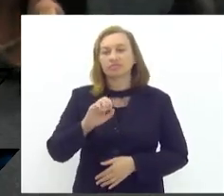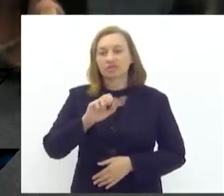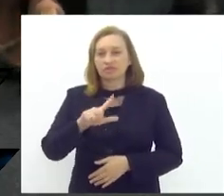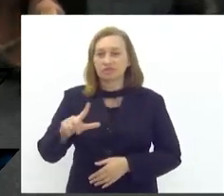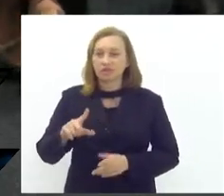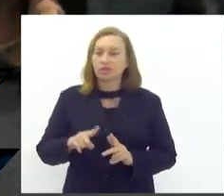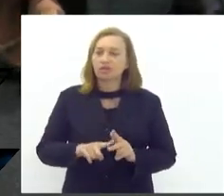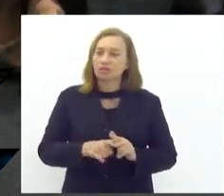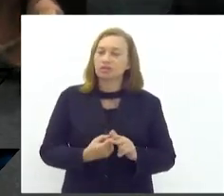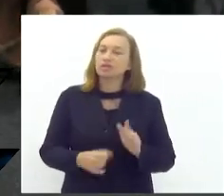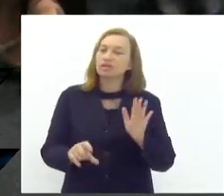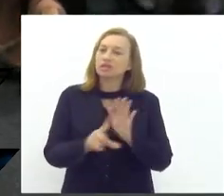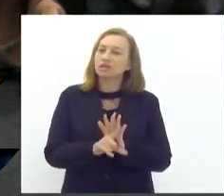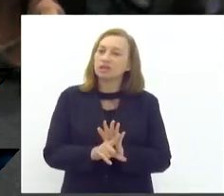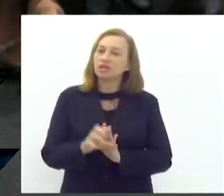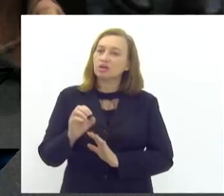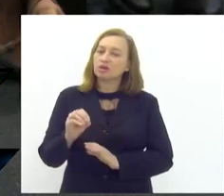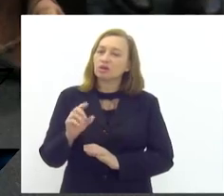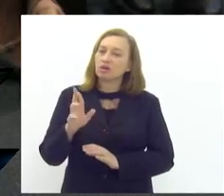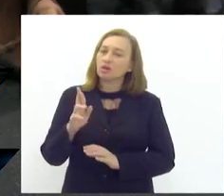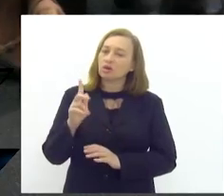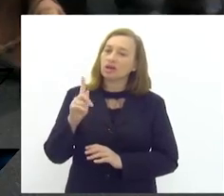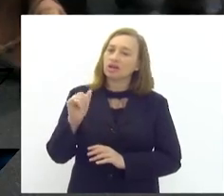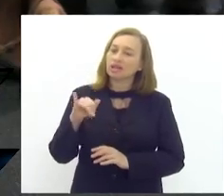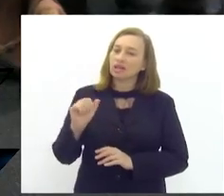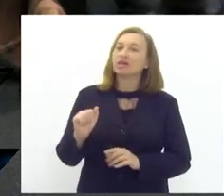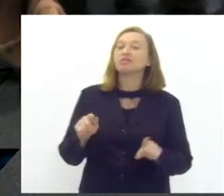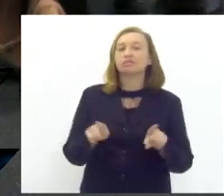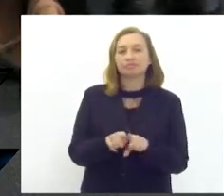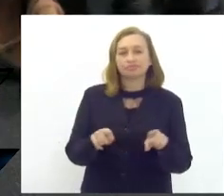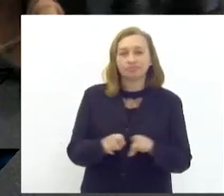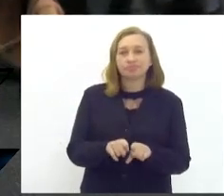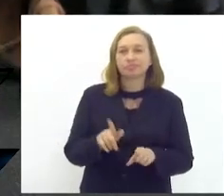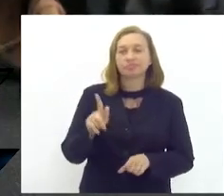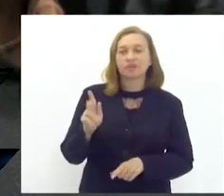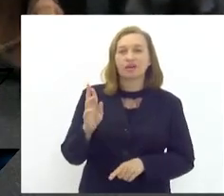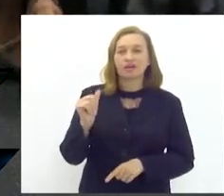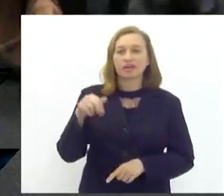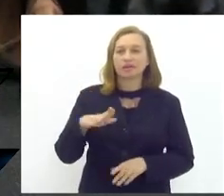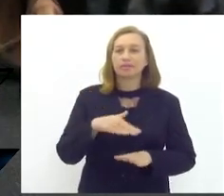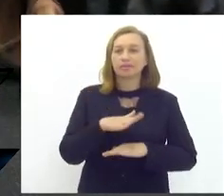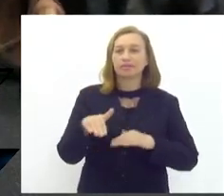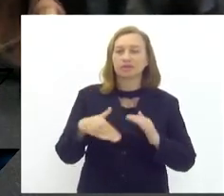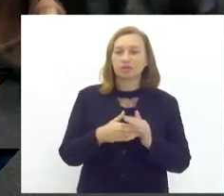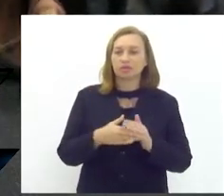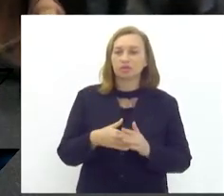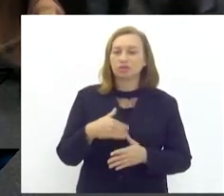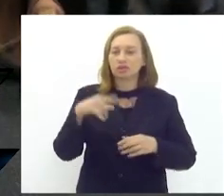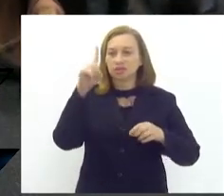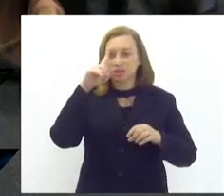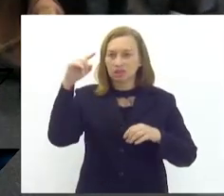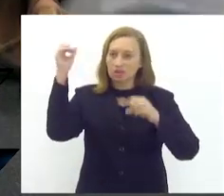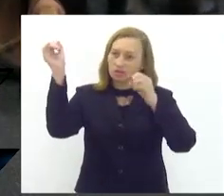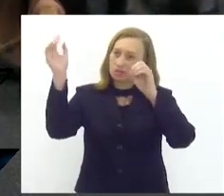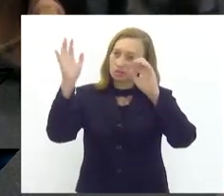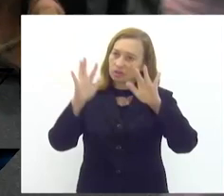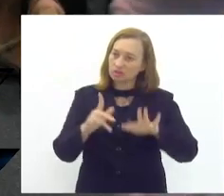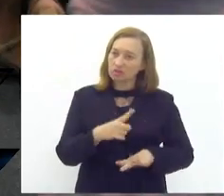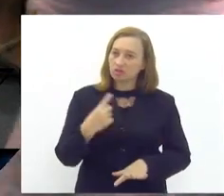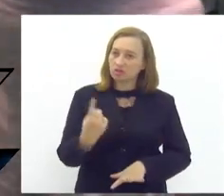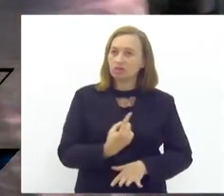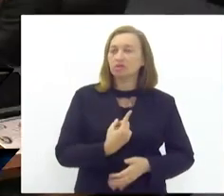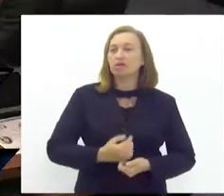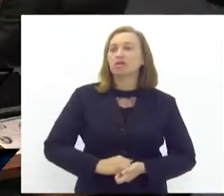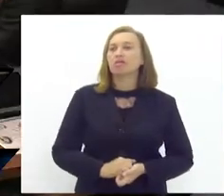regulamentação das leis orgânicas e também da grande para todos que Deus nos abençoe